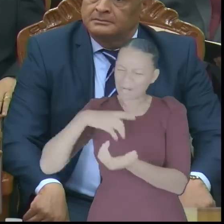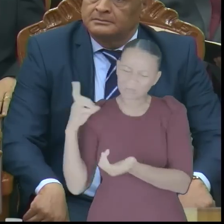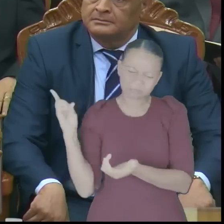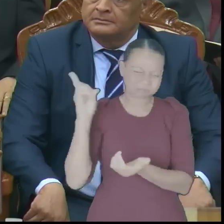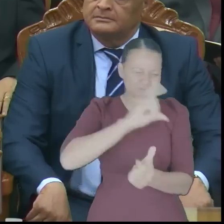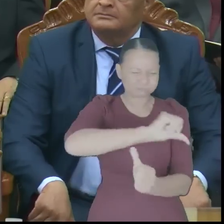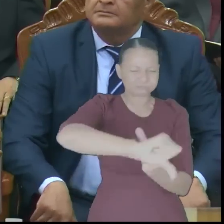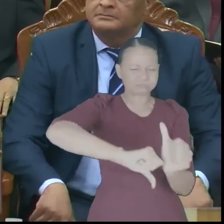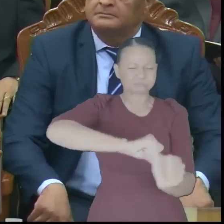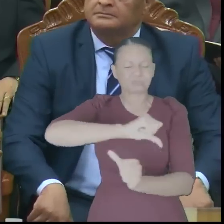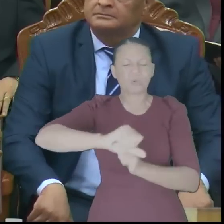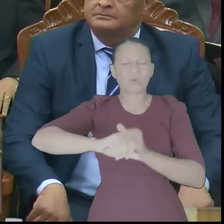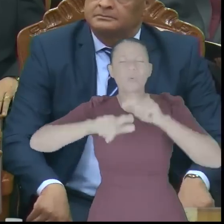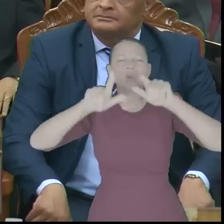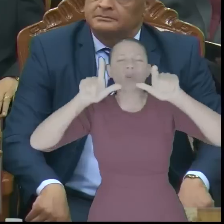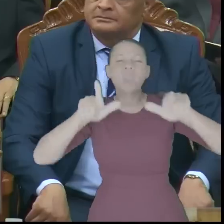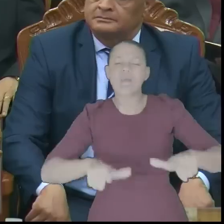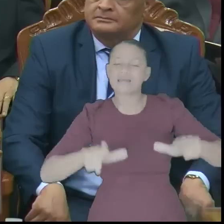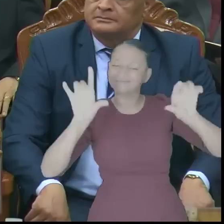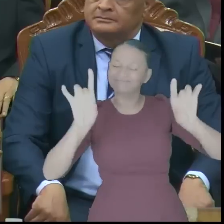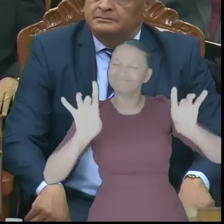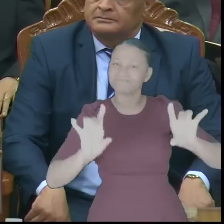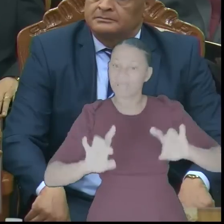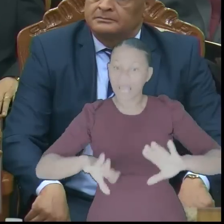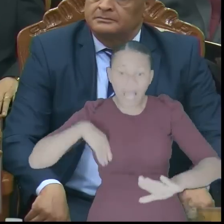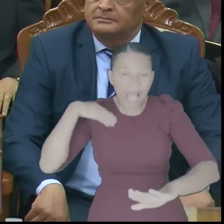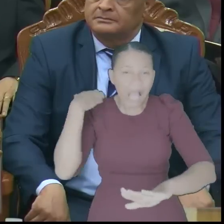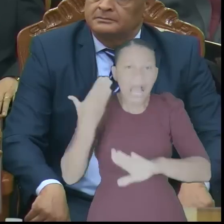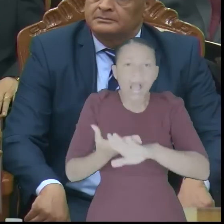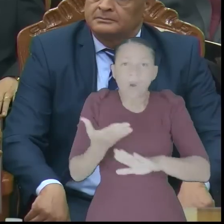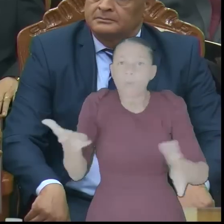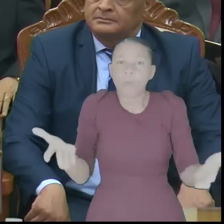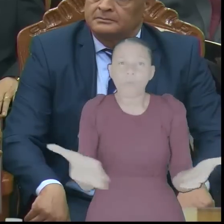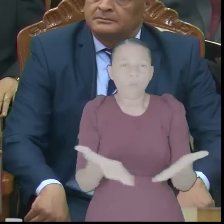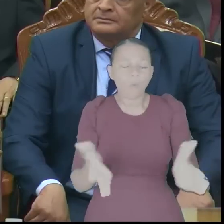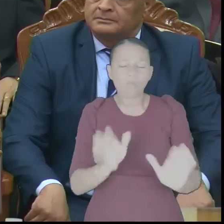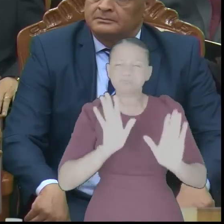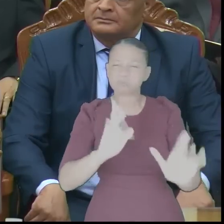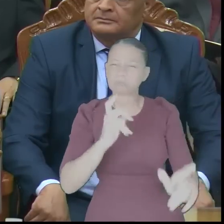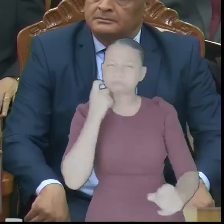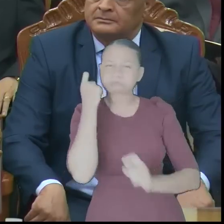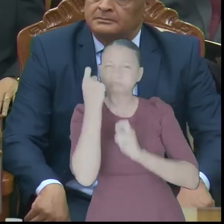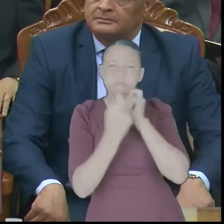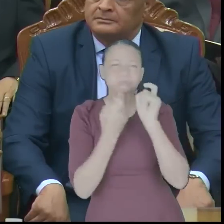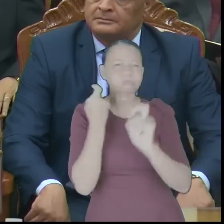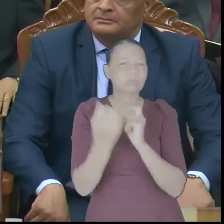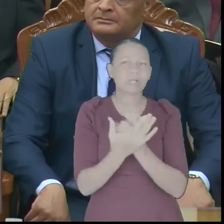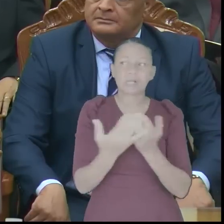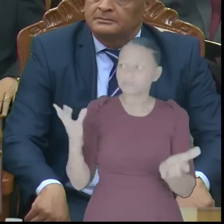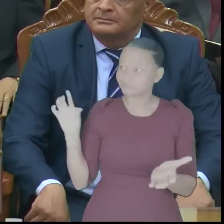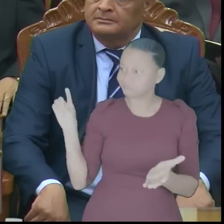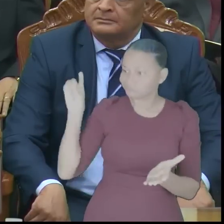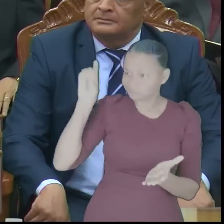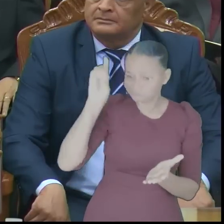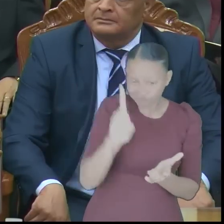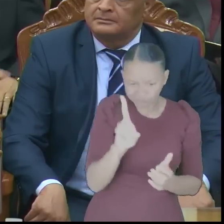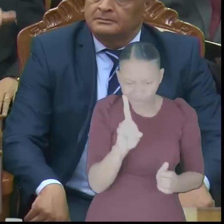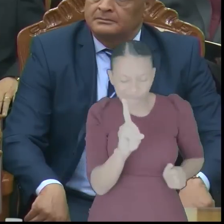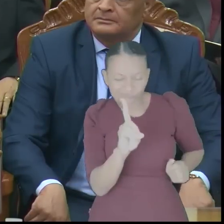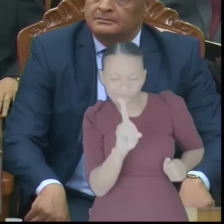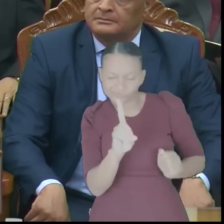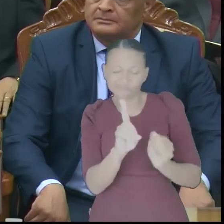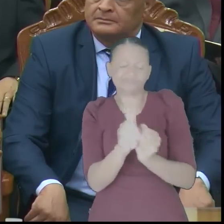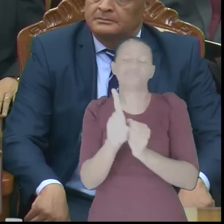É exatamente isto que Deus faz até os dias de hoje. Não importa o tamanho do caos. Se Deus estiver presente, Deus